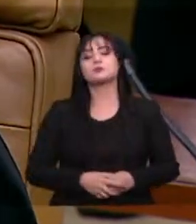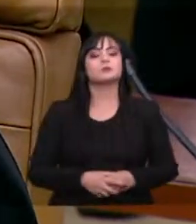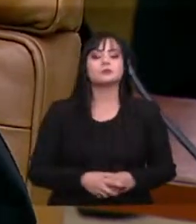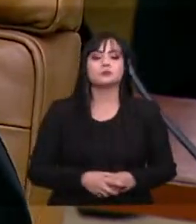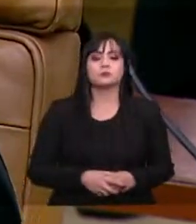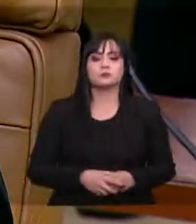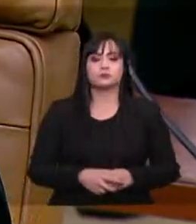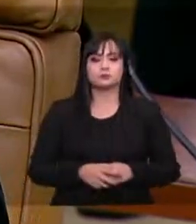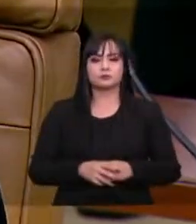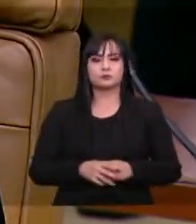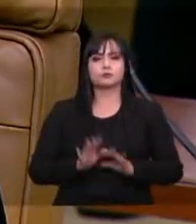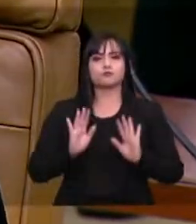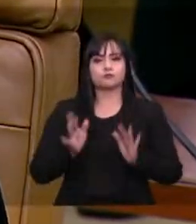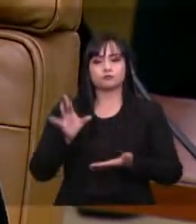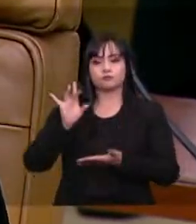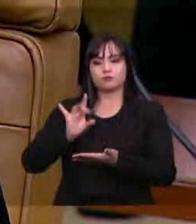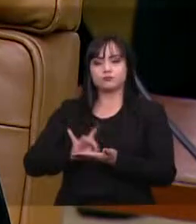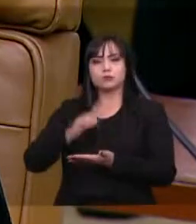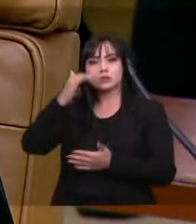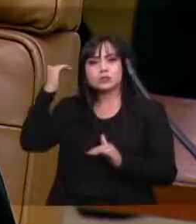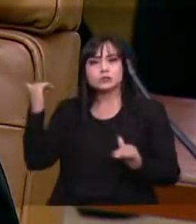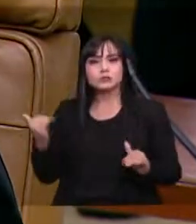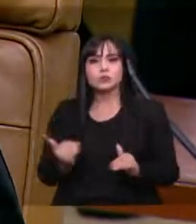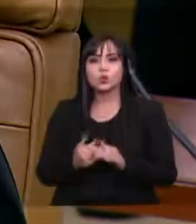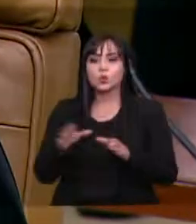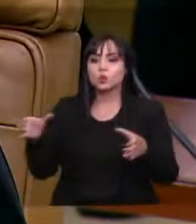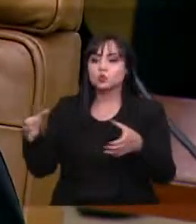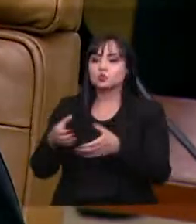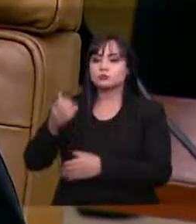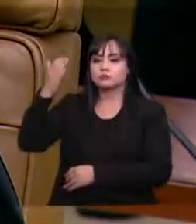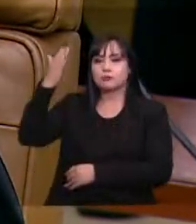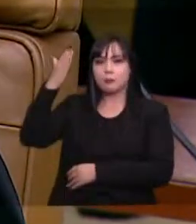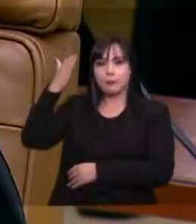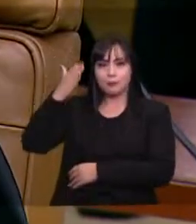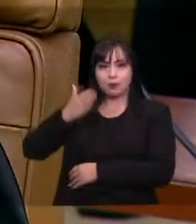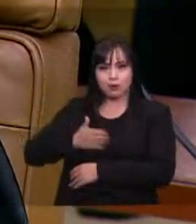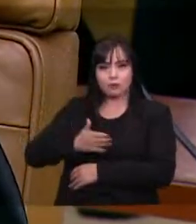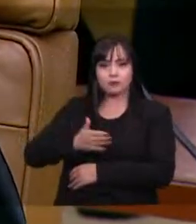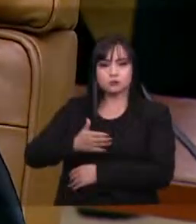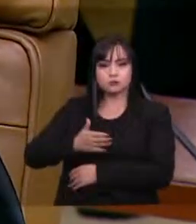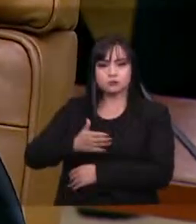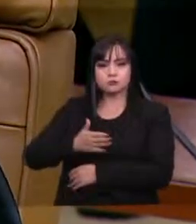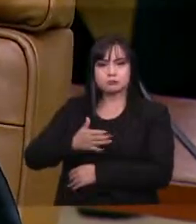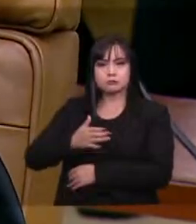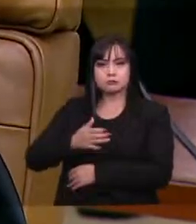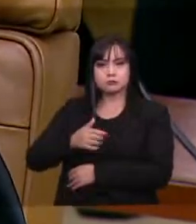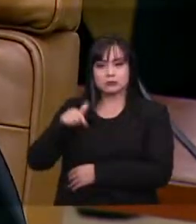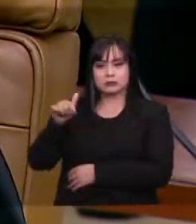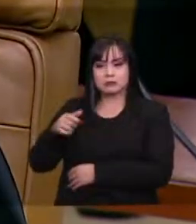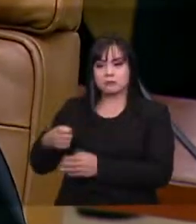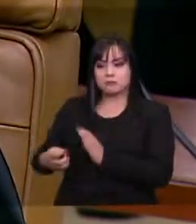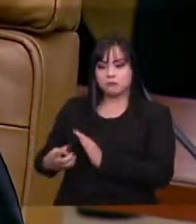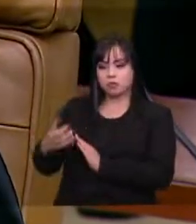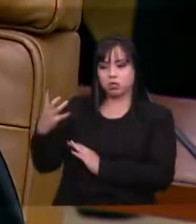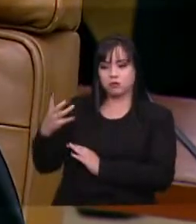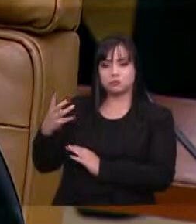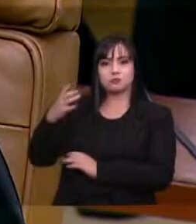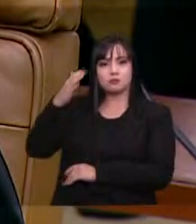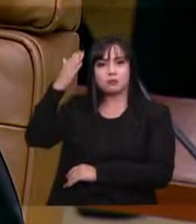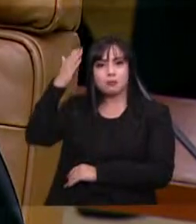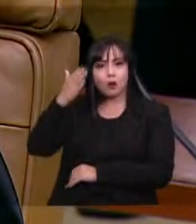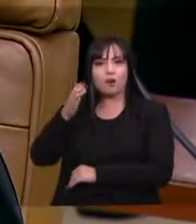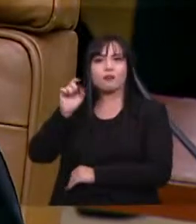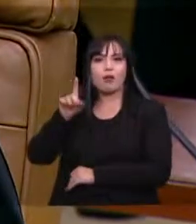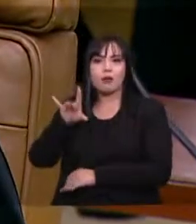consoante consignado entende que o conjunto produzido é probatório o conjunto produzido conjunto probatório